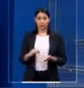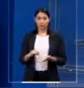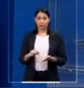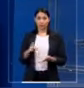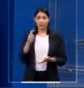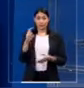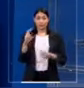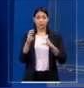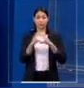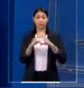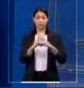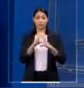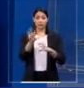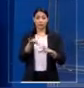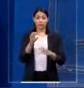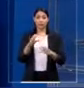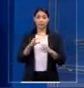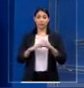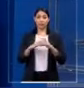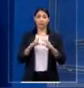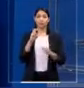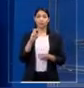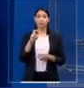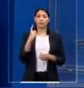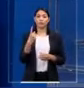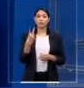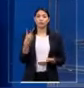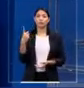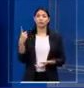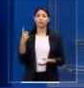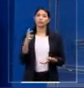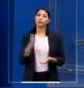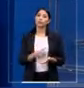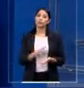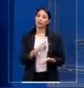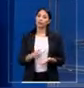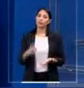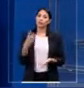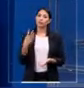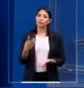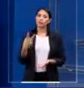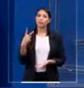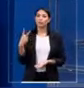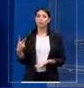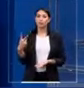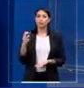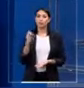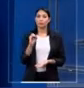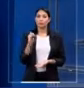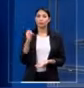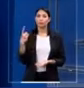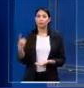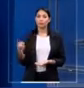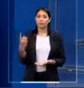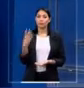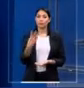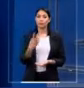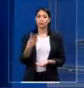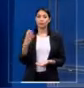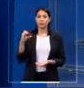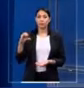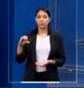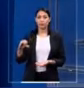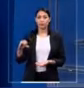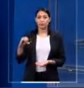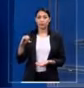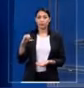os 5 números sorteados no concurso 5.121 da Quina. 42, 01,